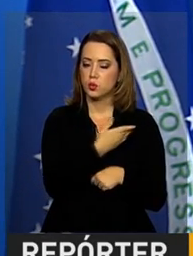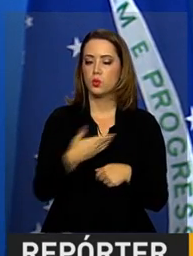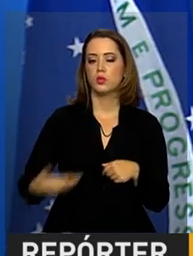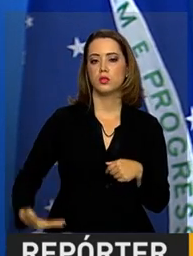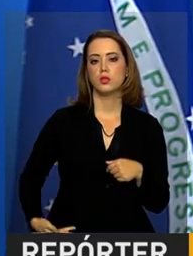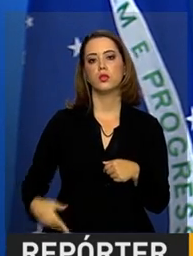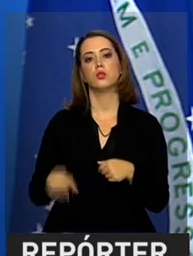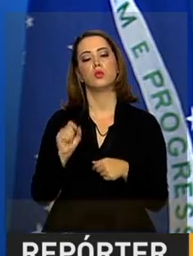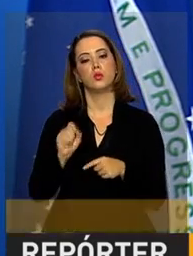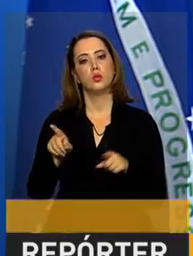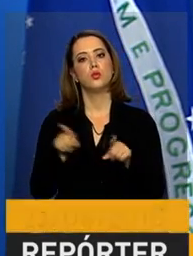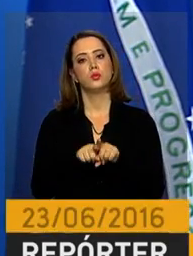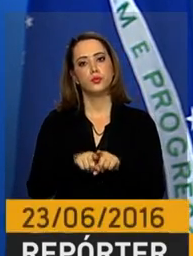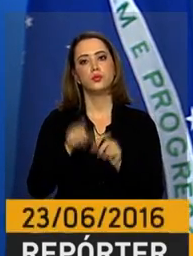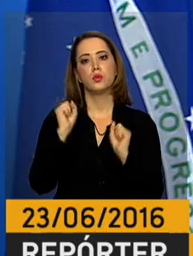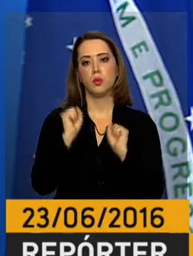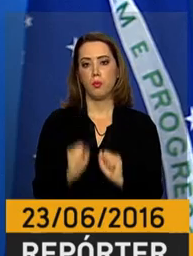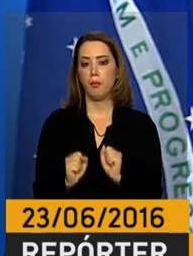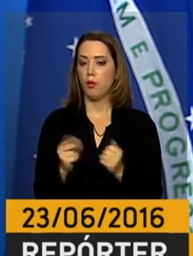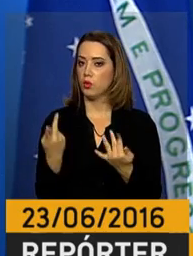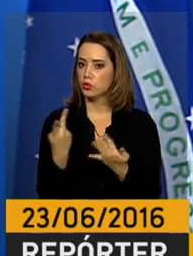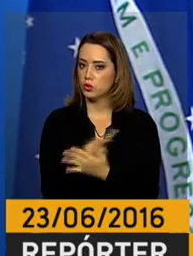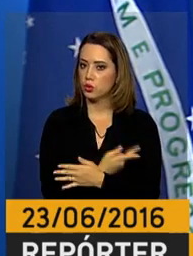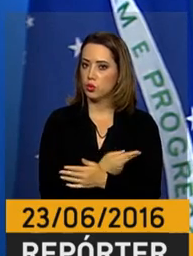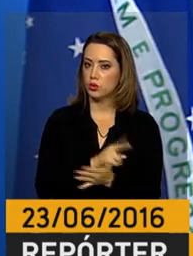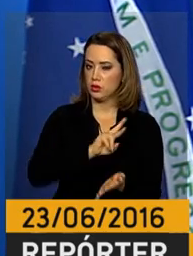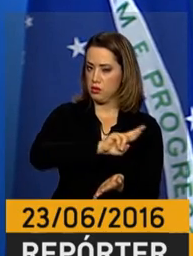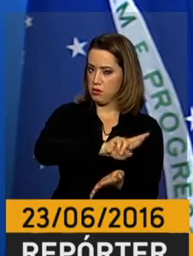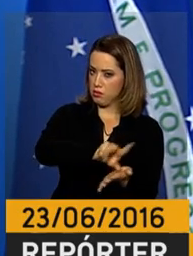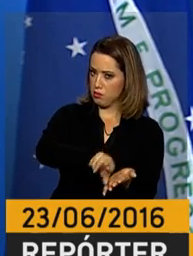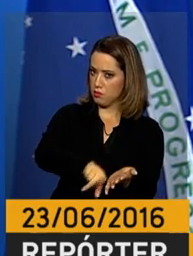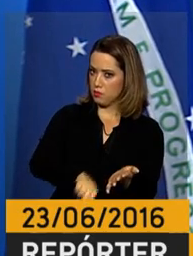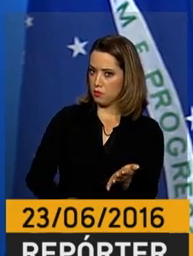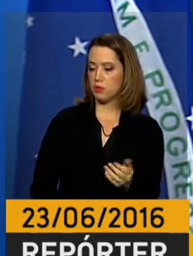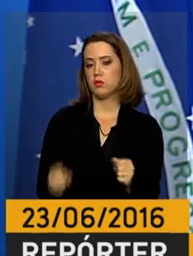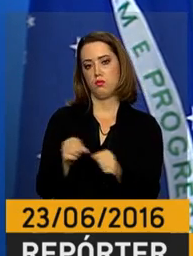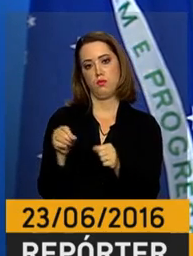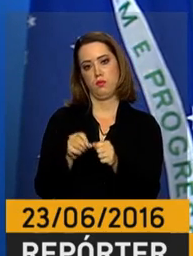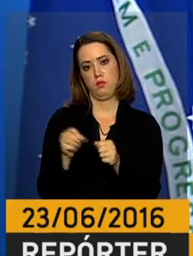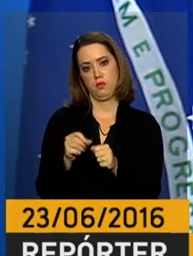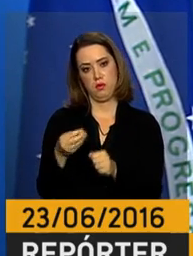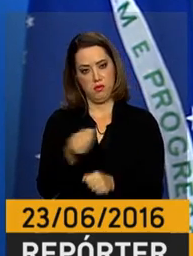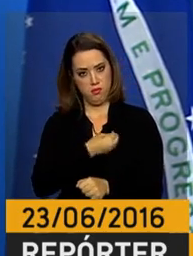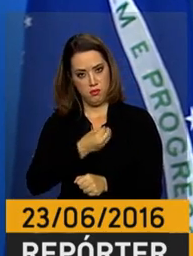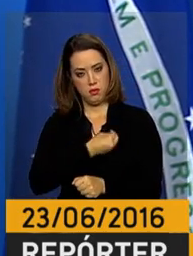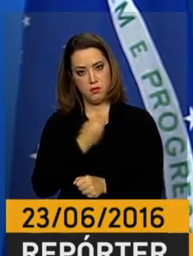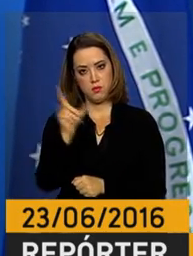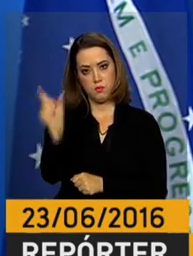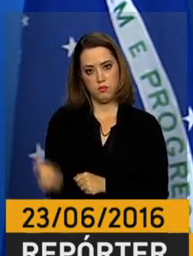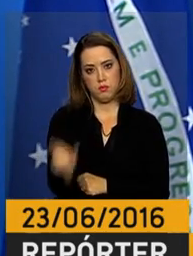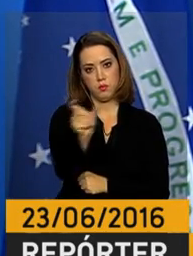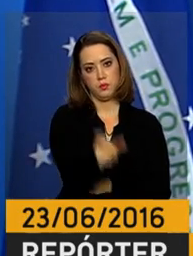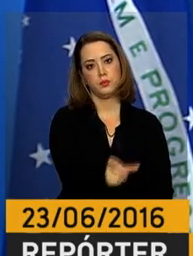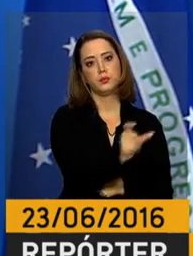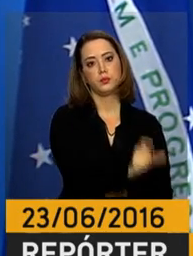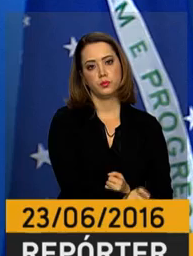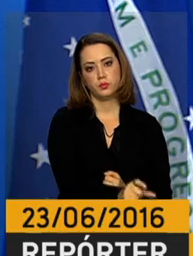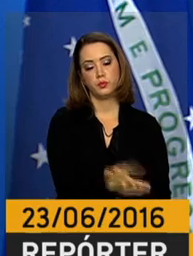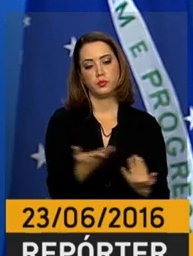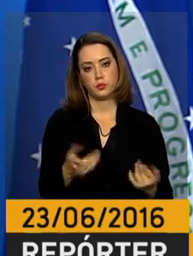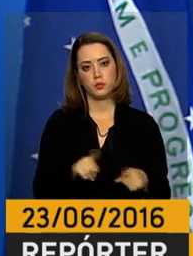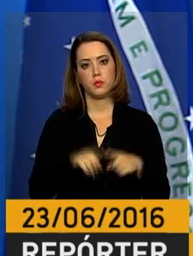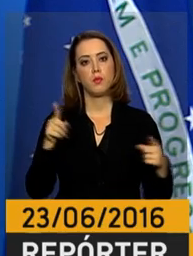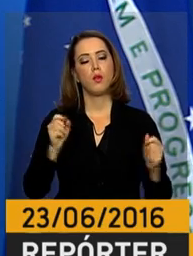inclusive em relação a terceiros os quais evidentemente Por não estar vinculados à cláusula da imutabilidade